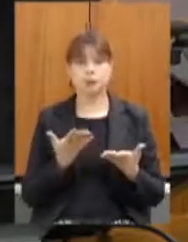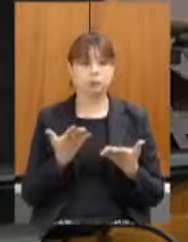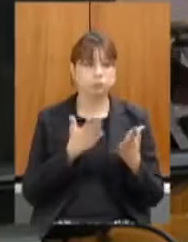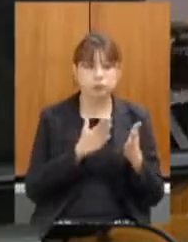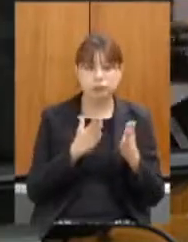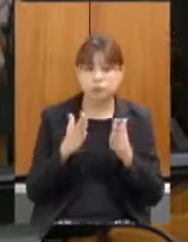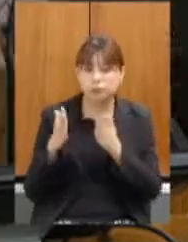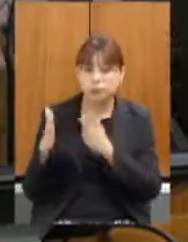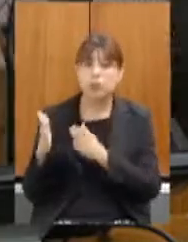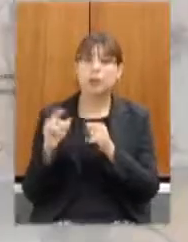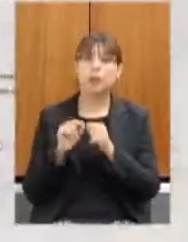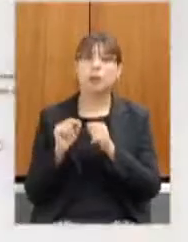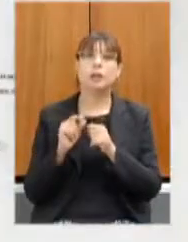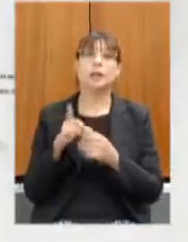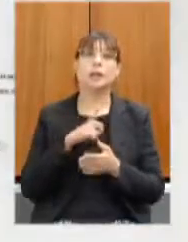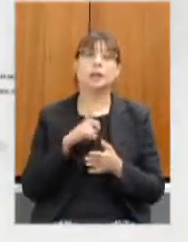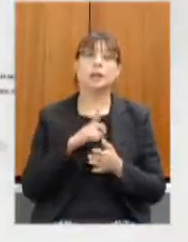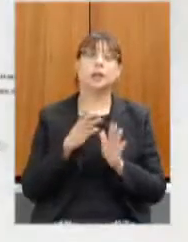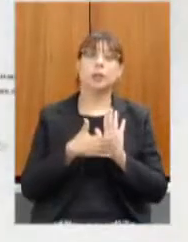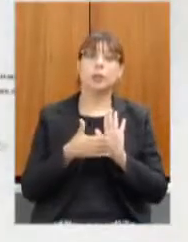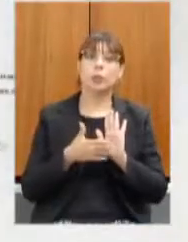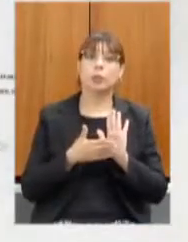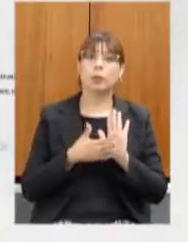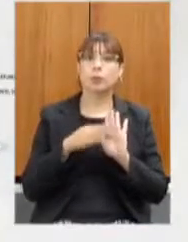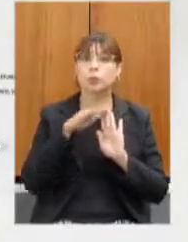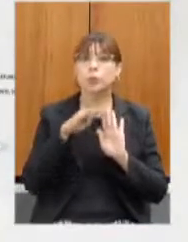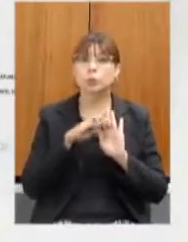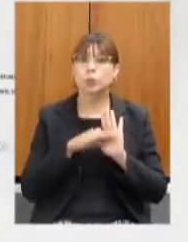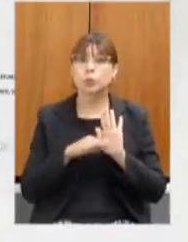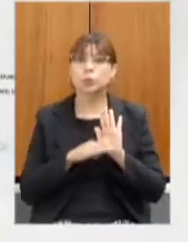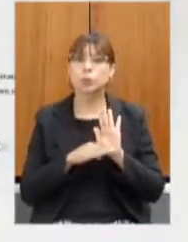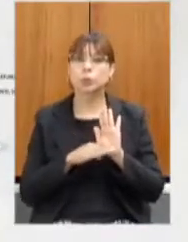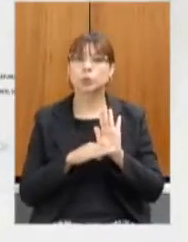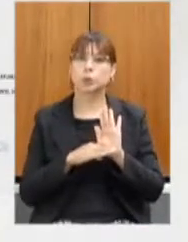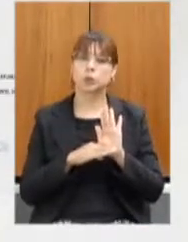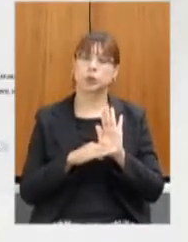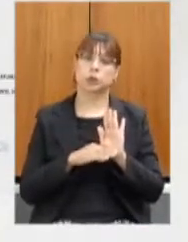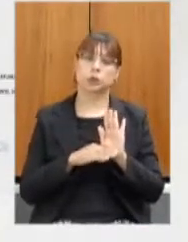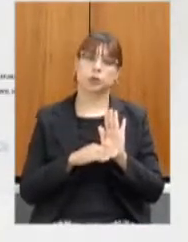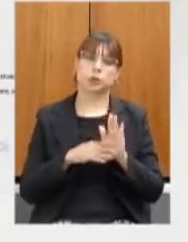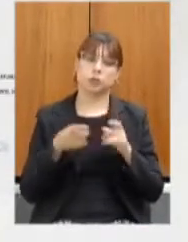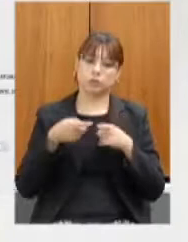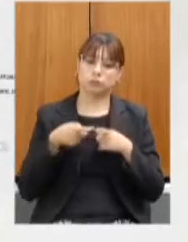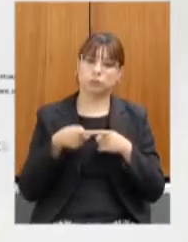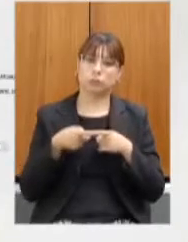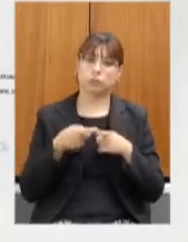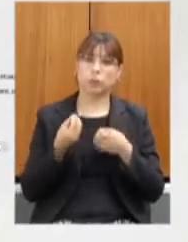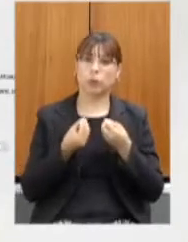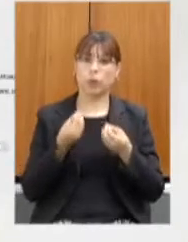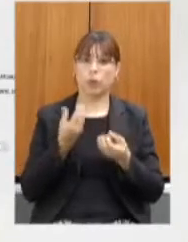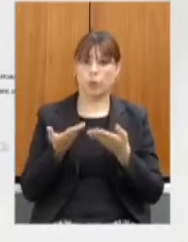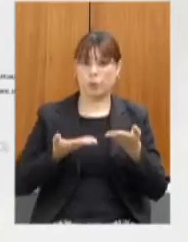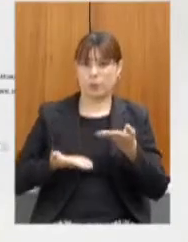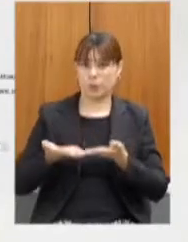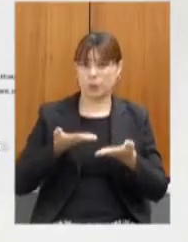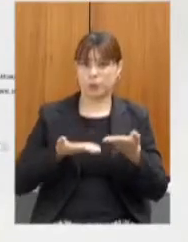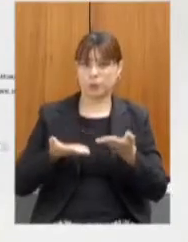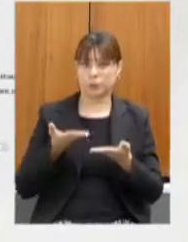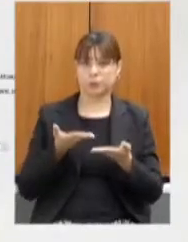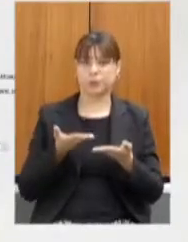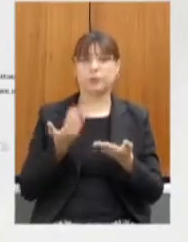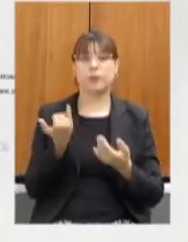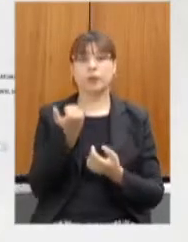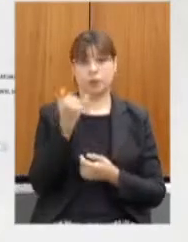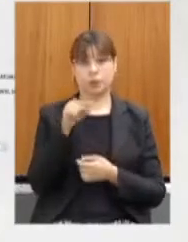nós fizemos protocolos clínicos de atendimento eu acho que é importante uma vez que nós estamos sendo assistido por todo o estado hoje